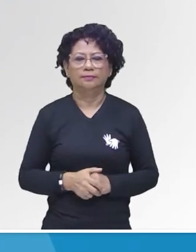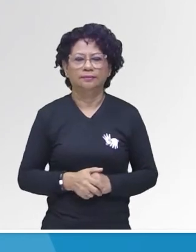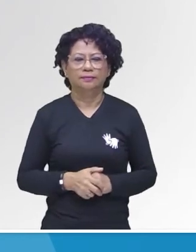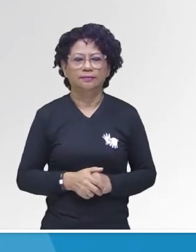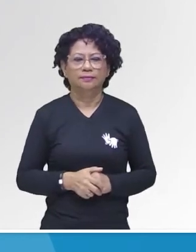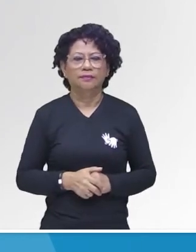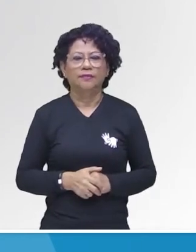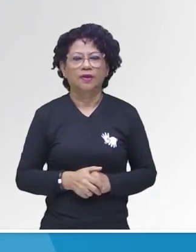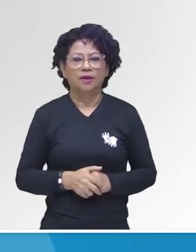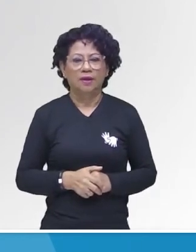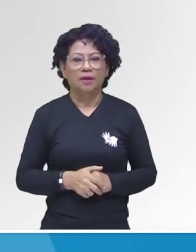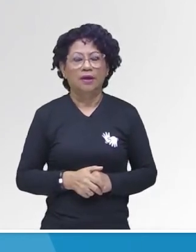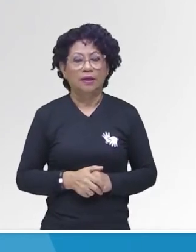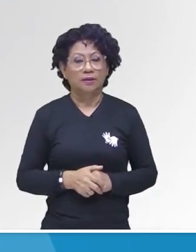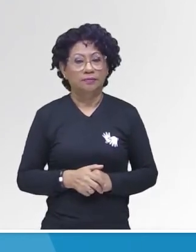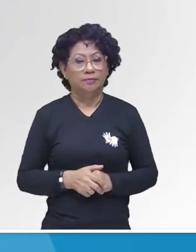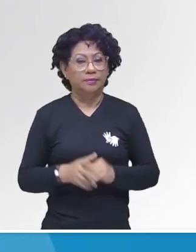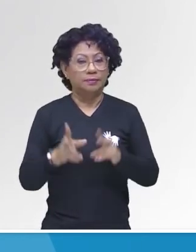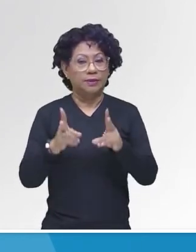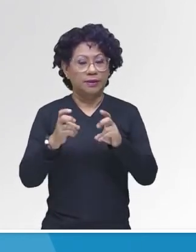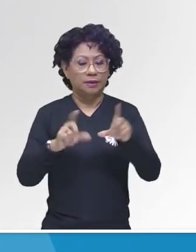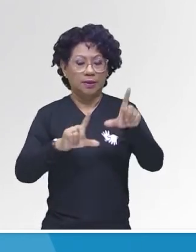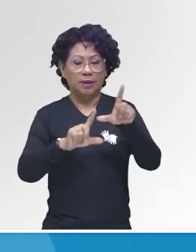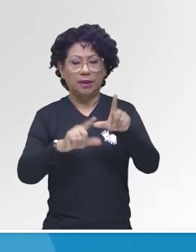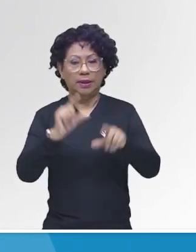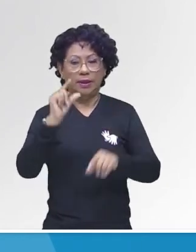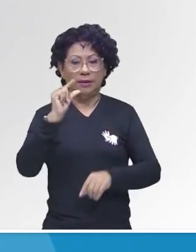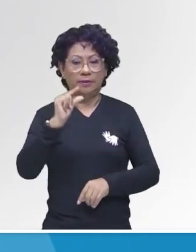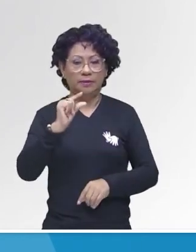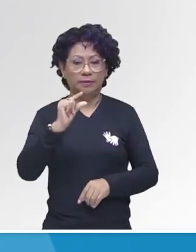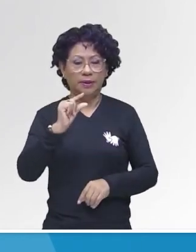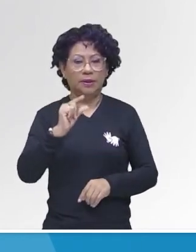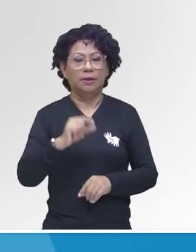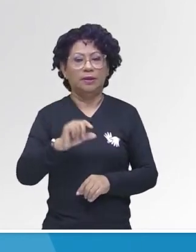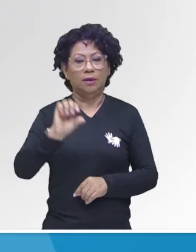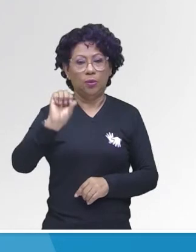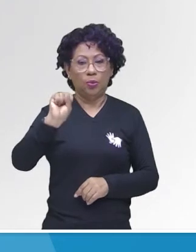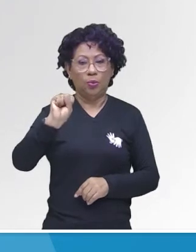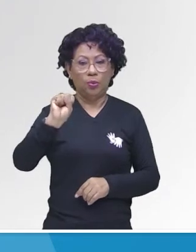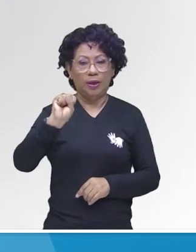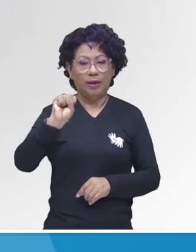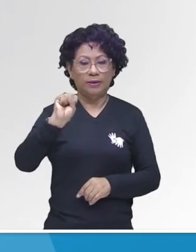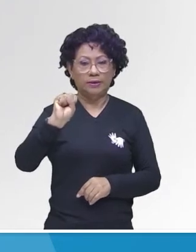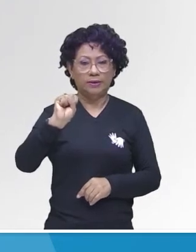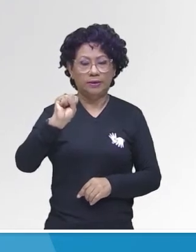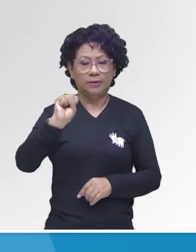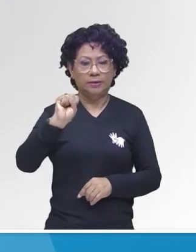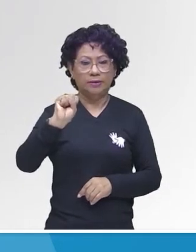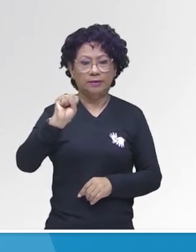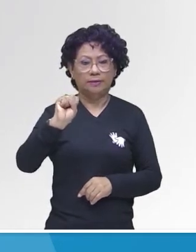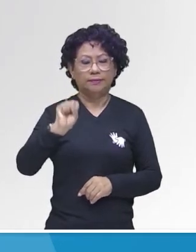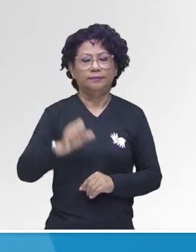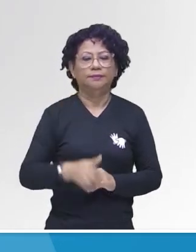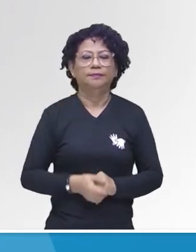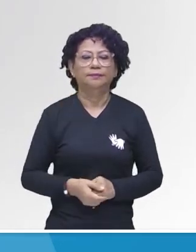letras minúsculas, tá? Então, o nosso S aqui não parece, mas ele é um S minúsculo, tá? Ele é que nem esse S